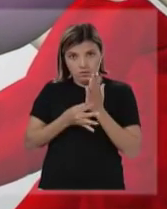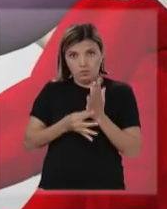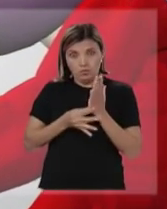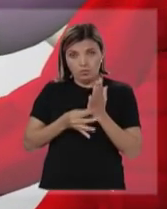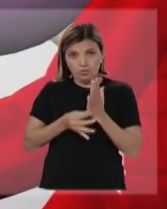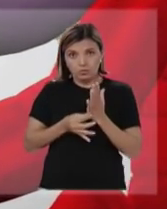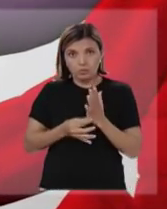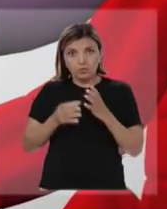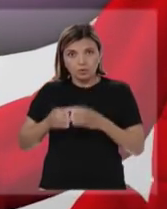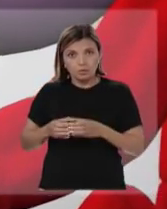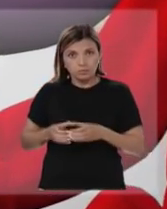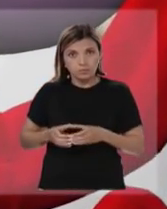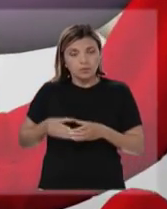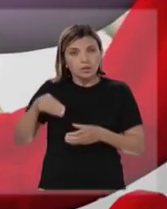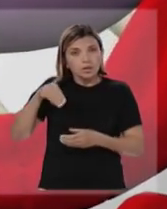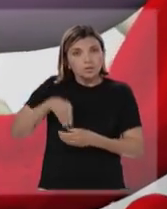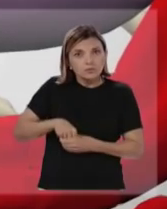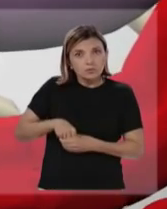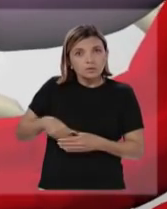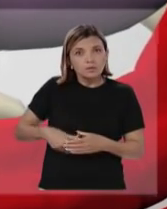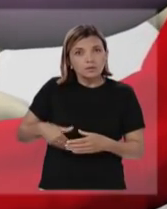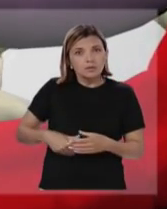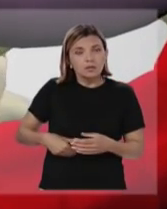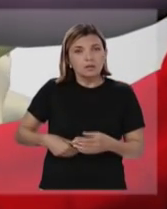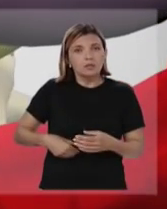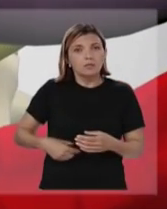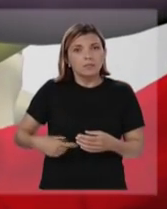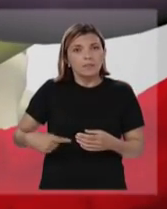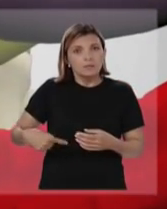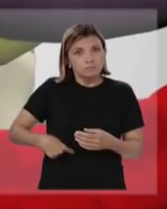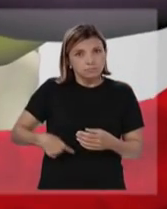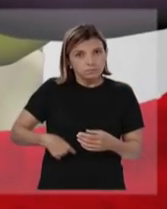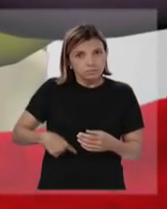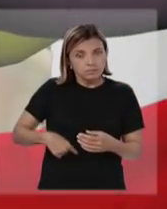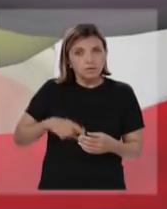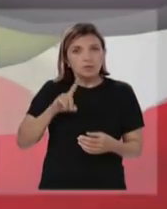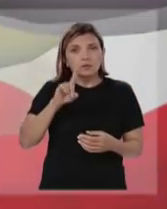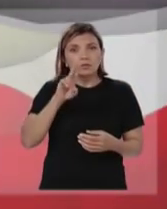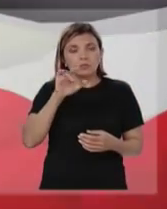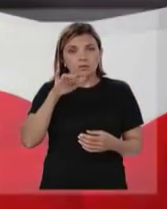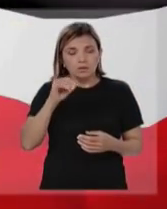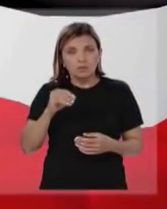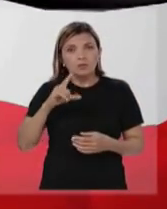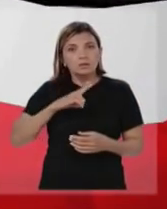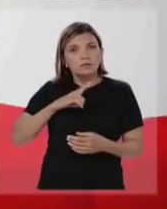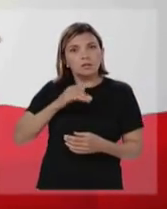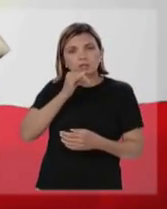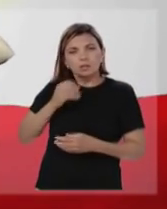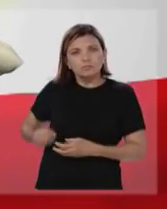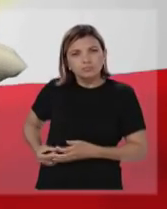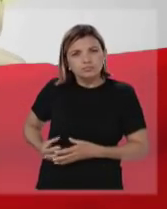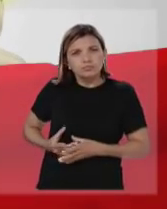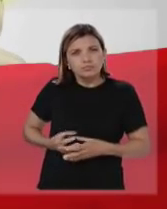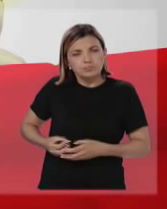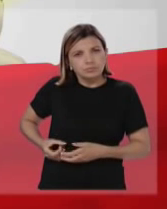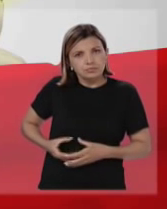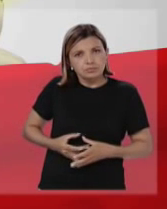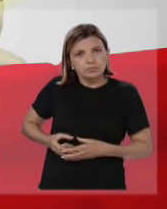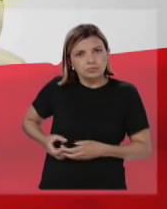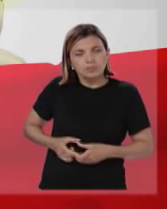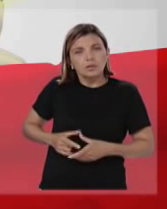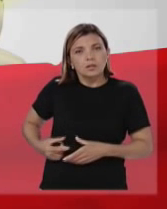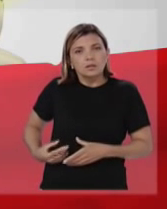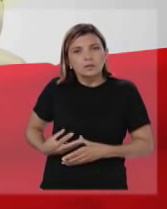assim que o bolo alimentar, agora chamado de quimo, chega à porção do intestino delgado, chamado duodeno, o pâncreas libera a lipase